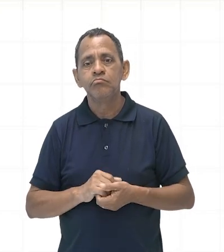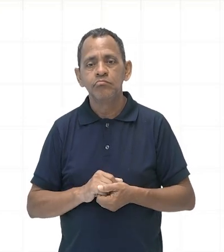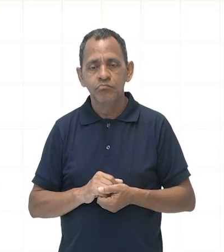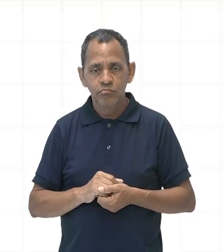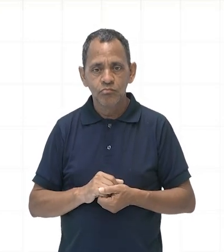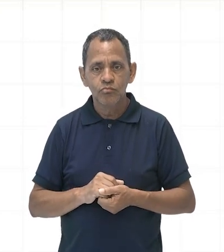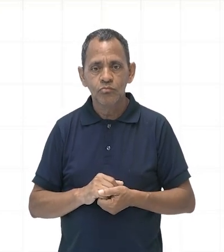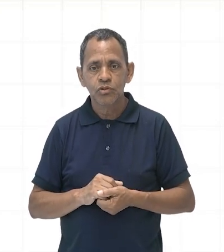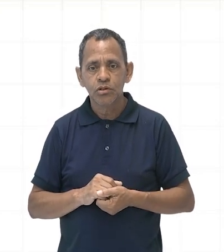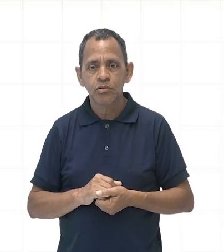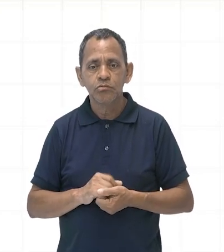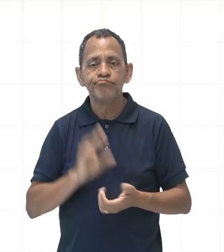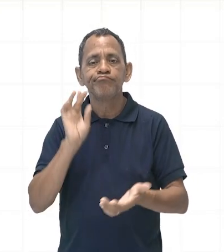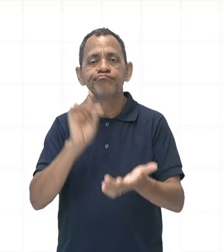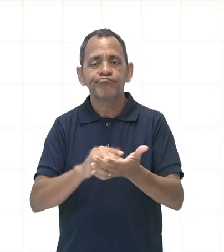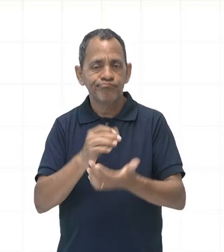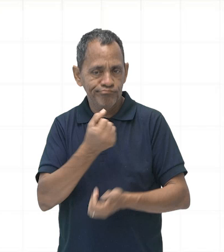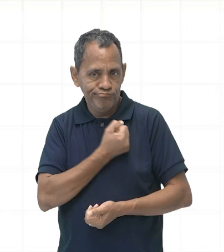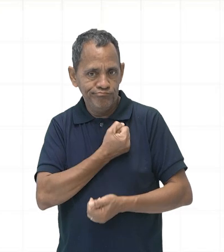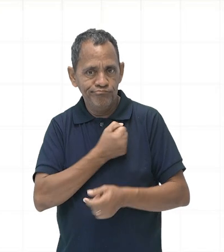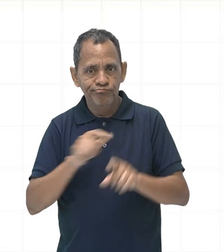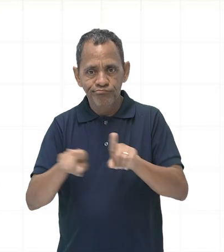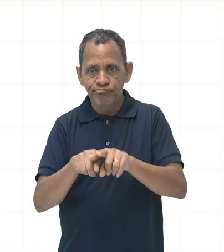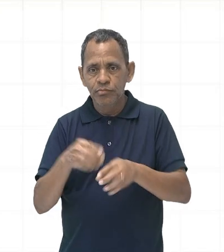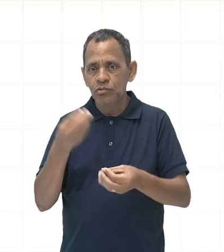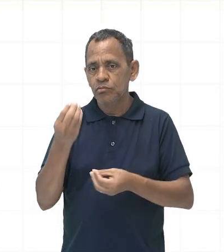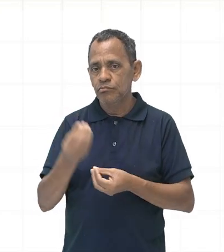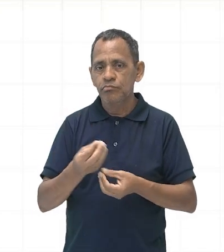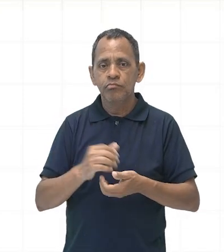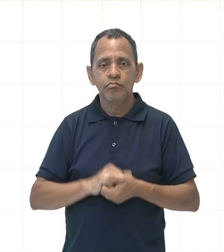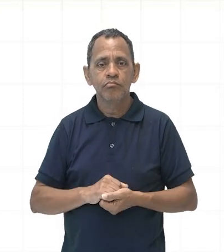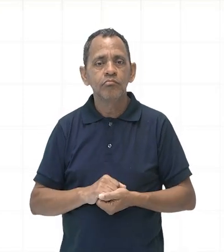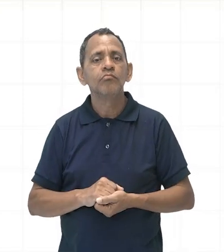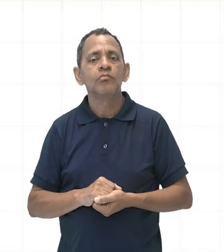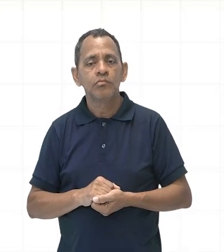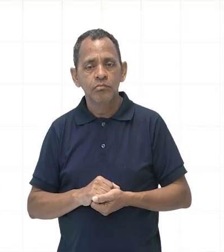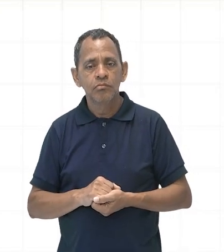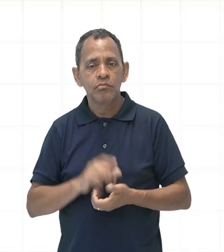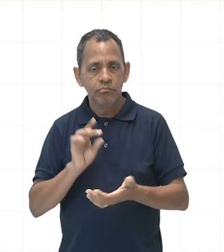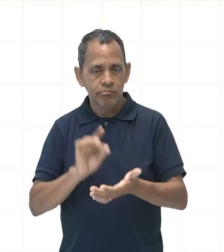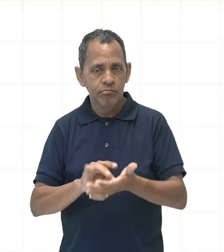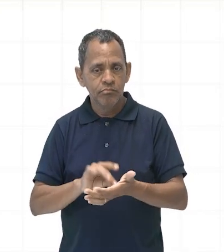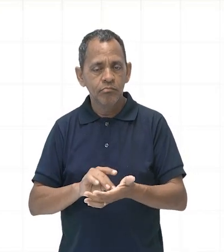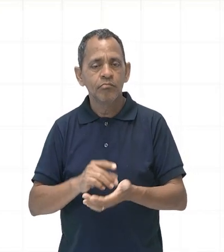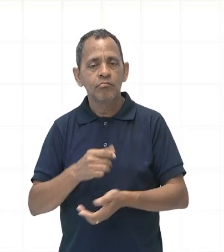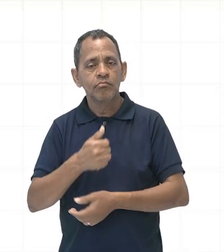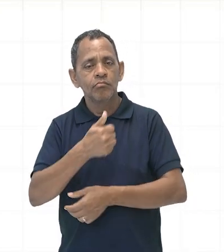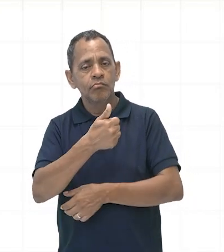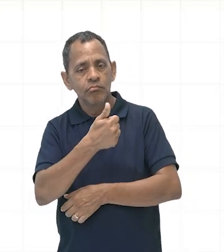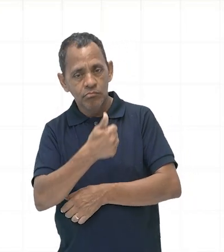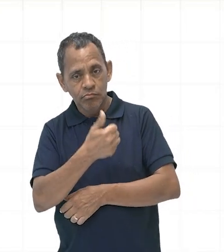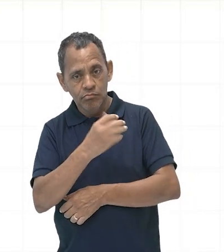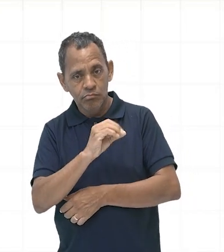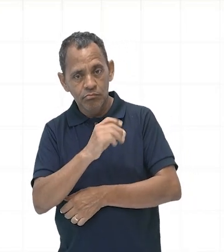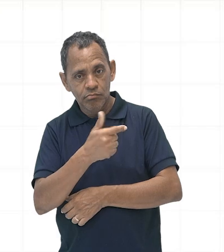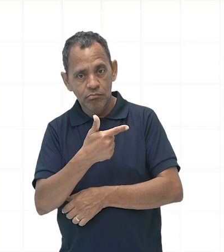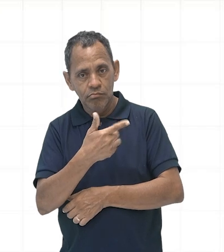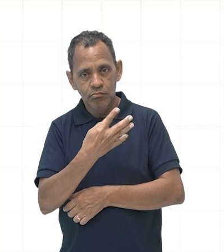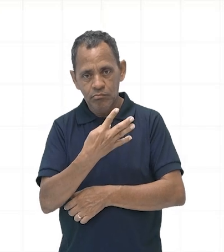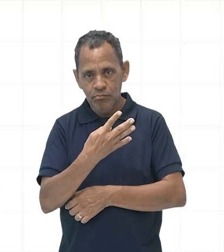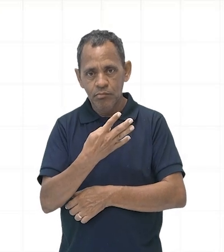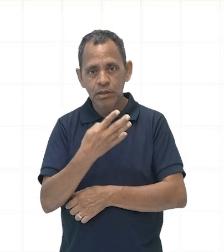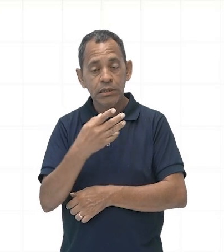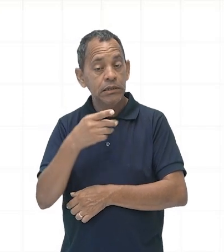o número exato é com esse 24 aqui, 1024. Então, em uma questão que